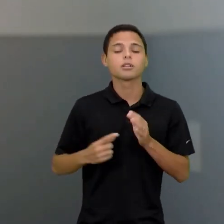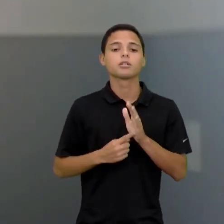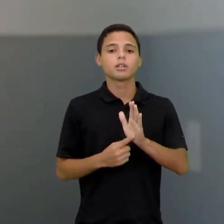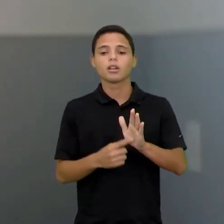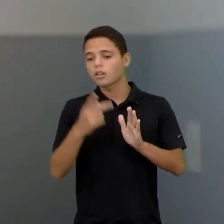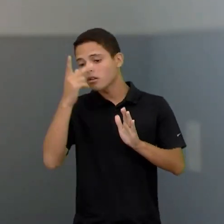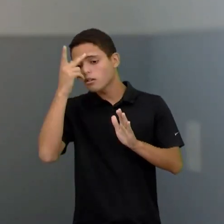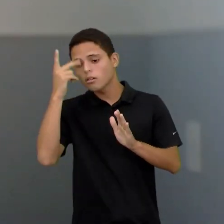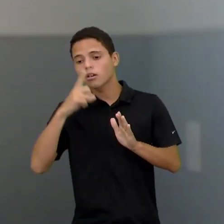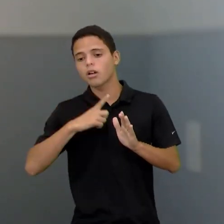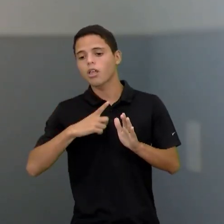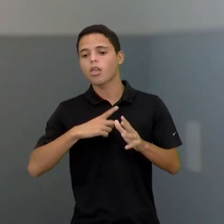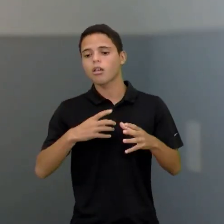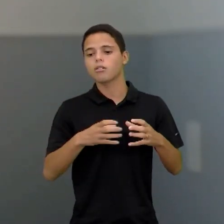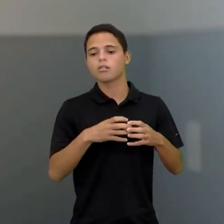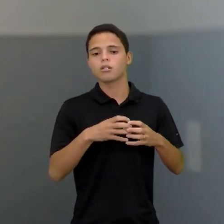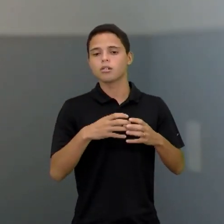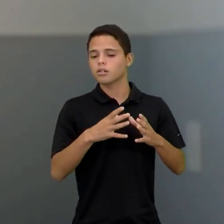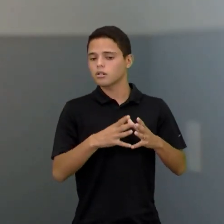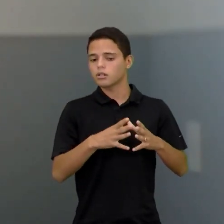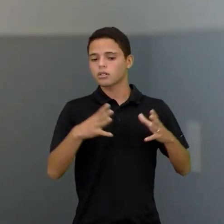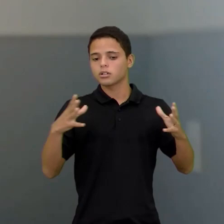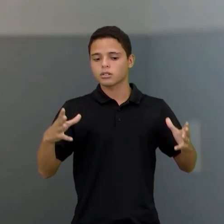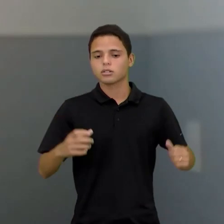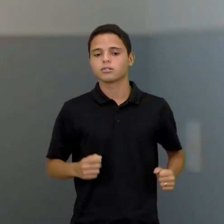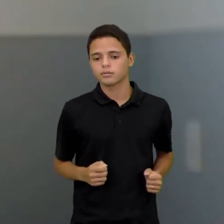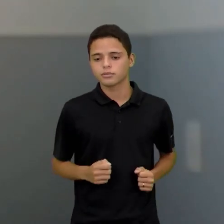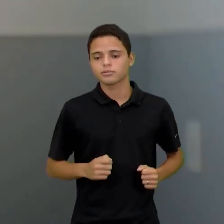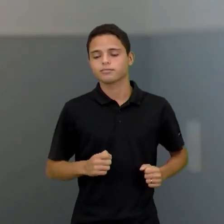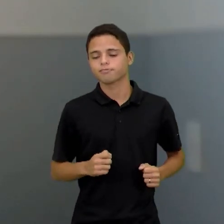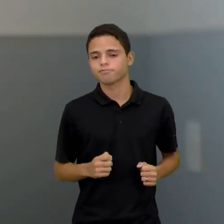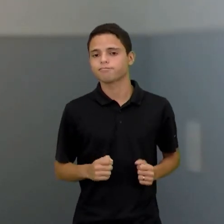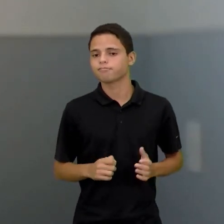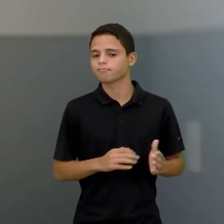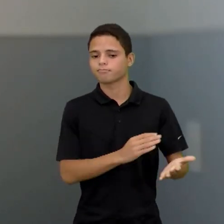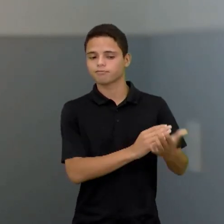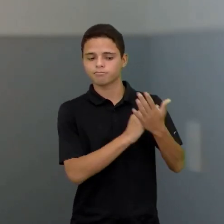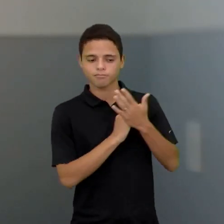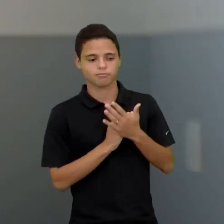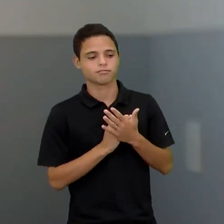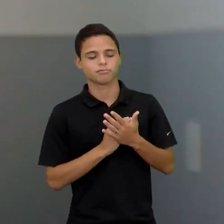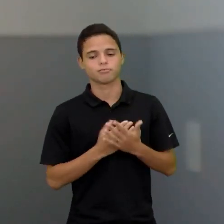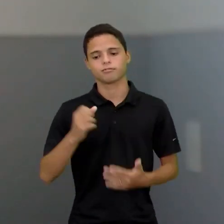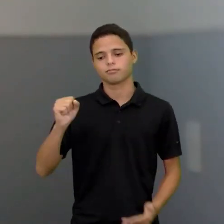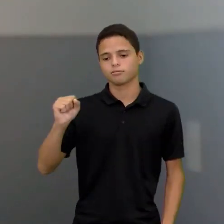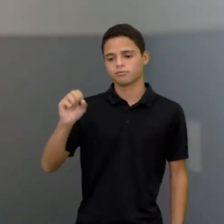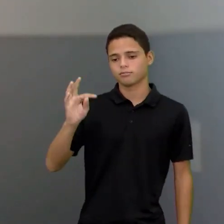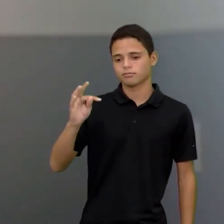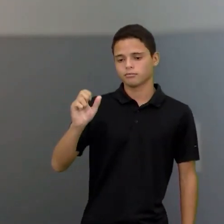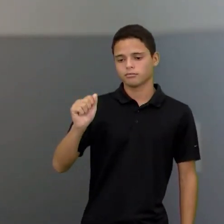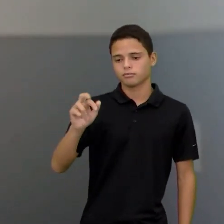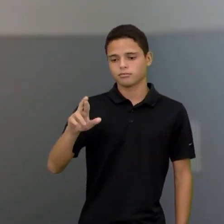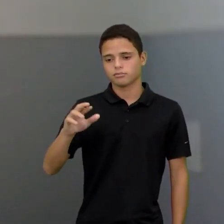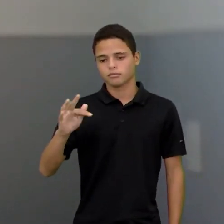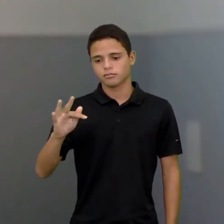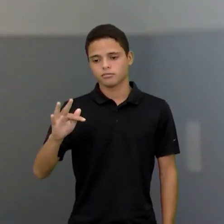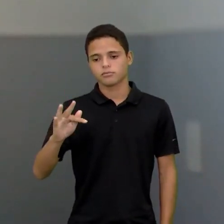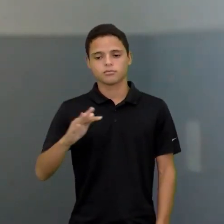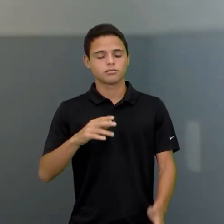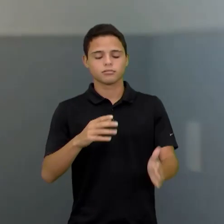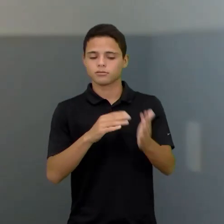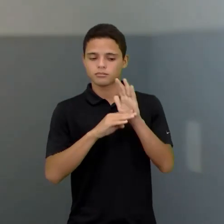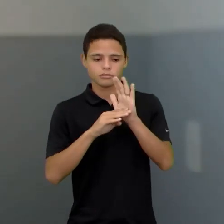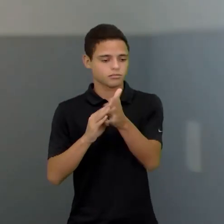tem um grupo grande de pessoas que faz realmente nossos treinos acontecer, que são os staffs, né, as pessoas que nos ajudam no dia a